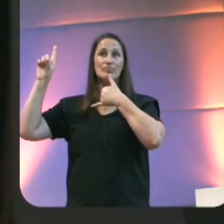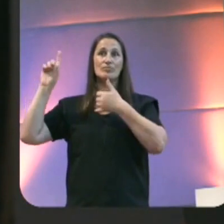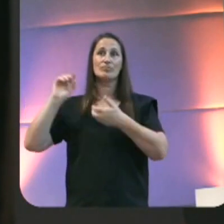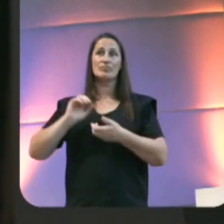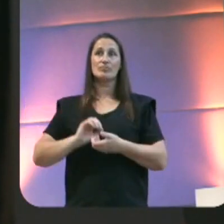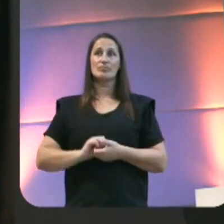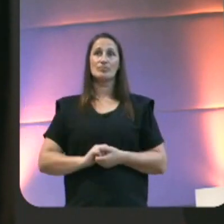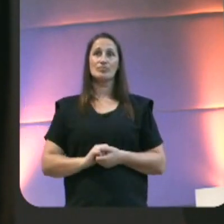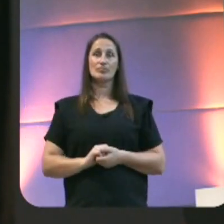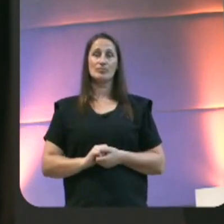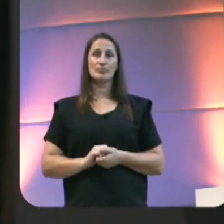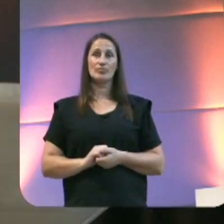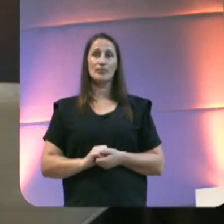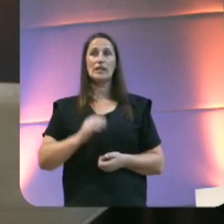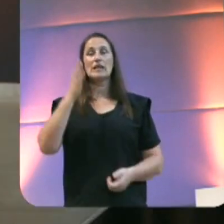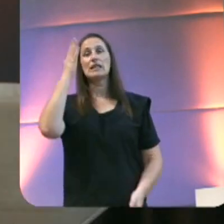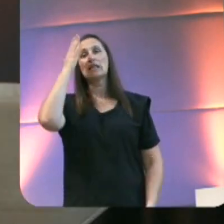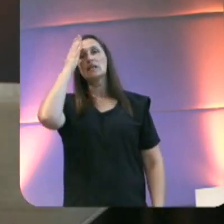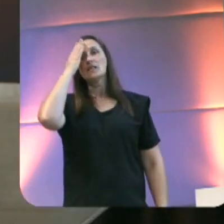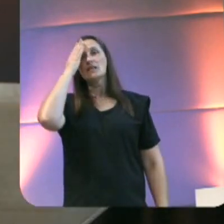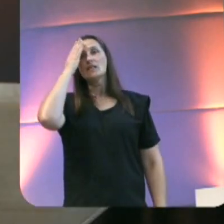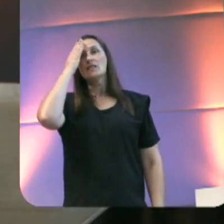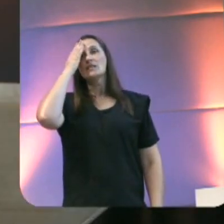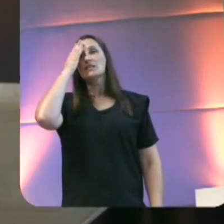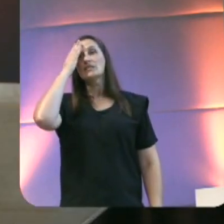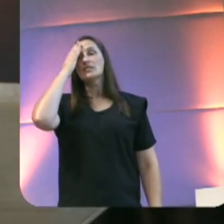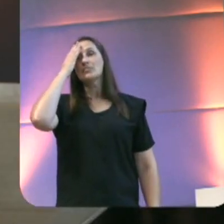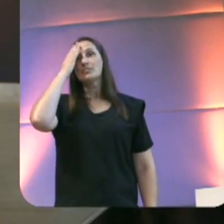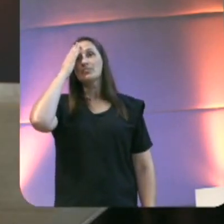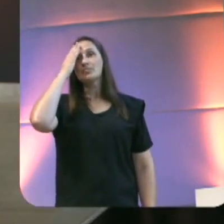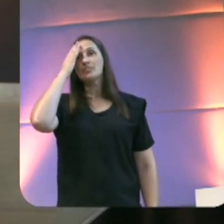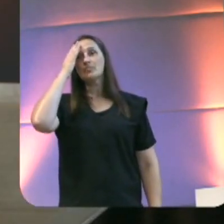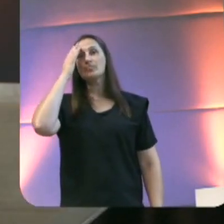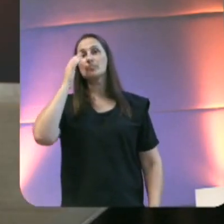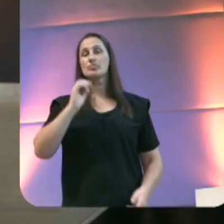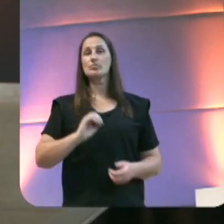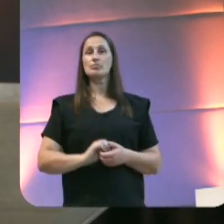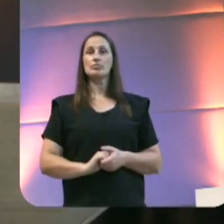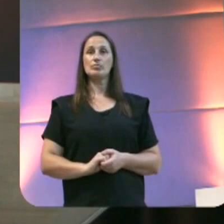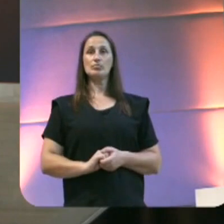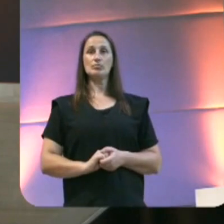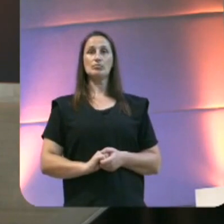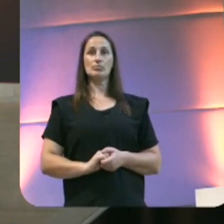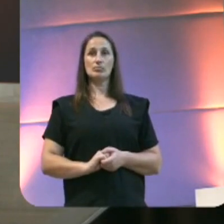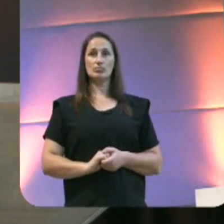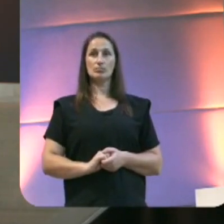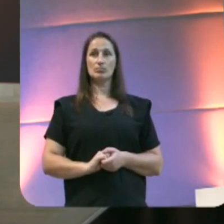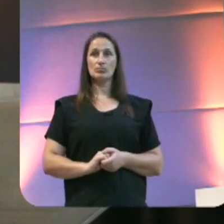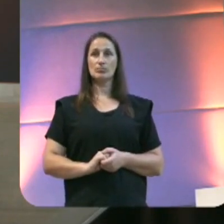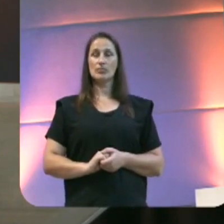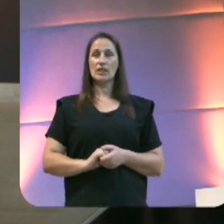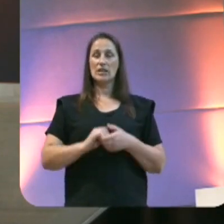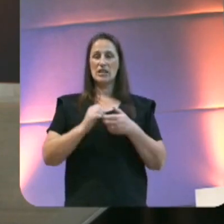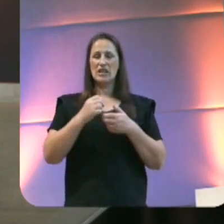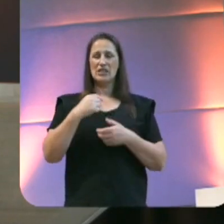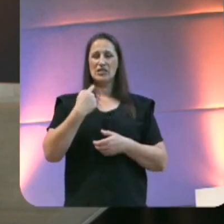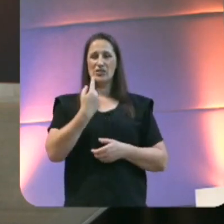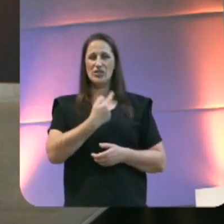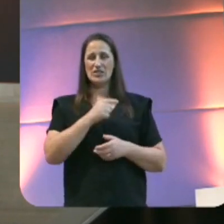gente decide encher o nosso reservatório daquilo que entristece o